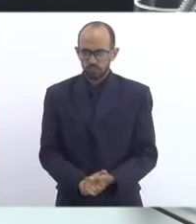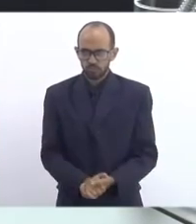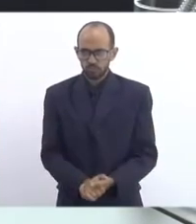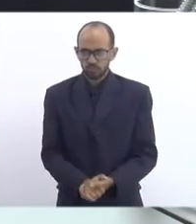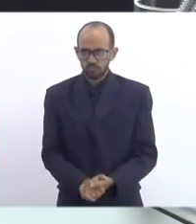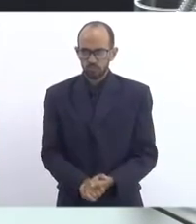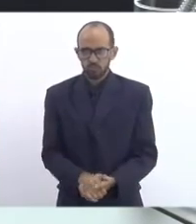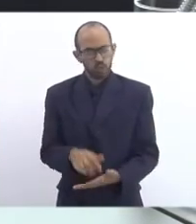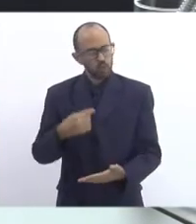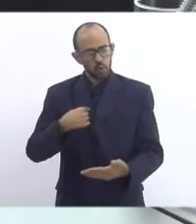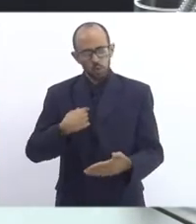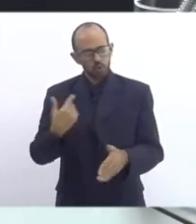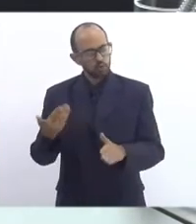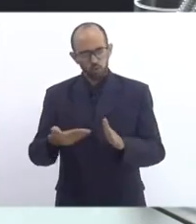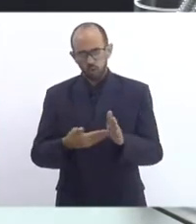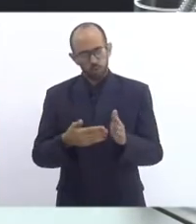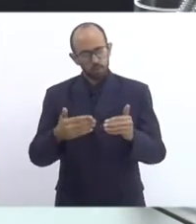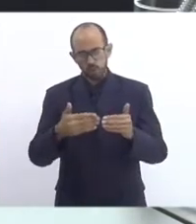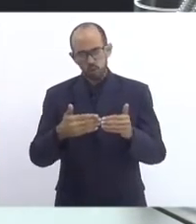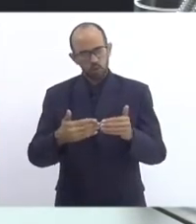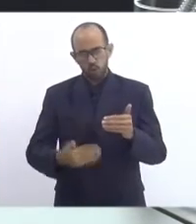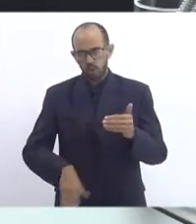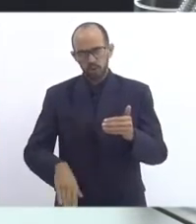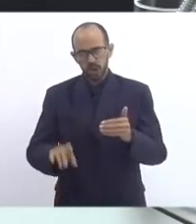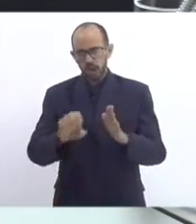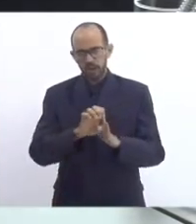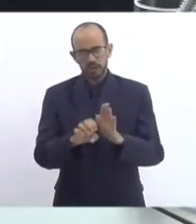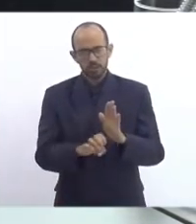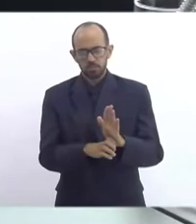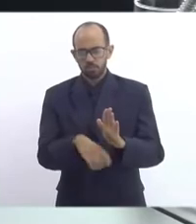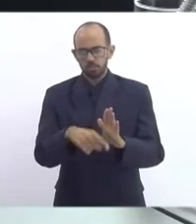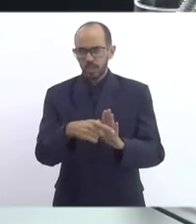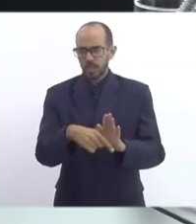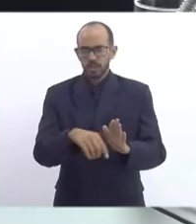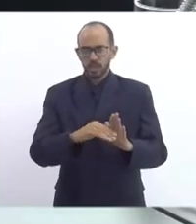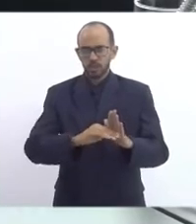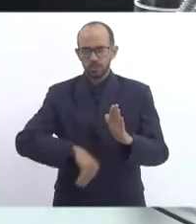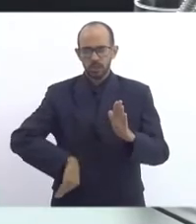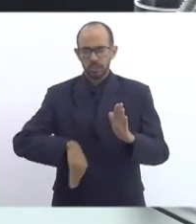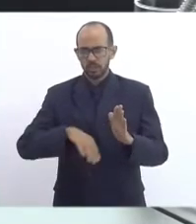Eu sou totalmente contrário a essa emenda supressiva.